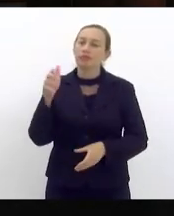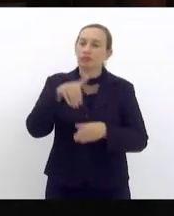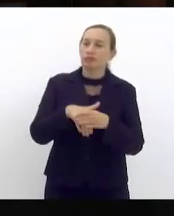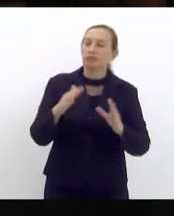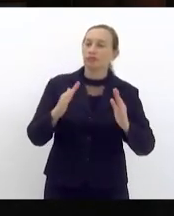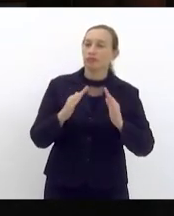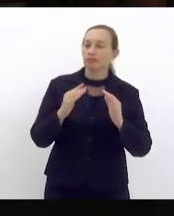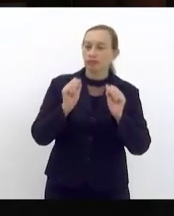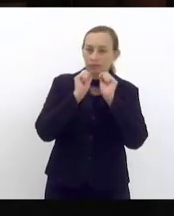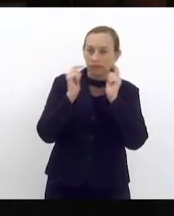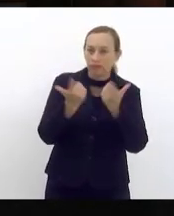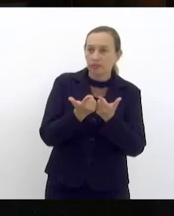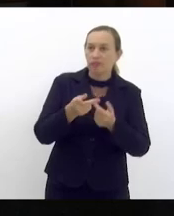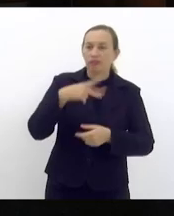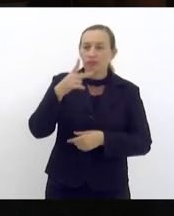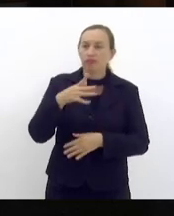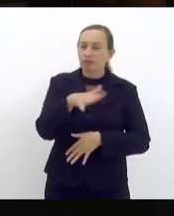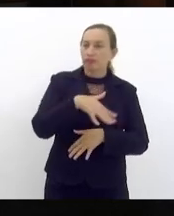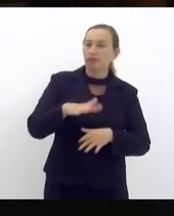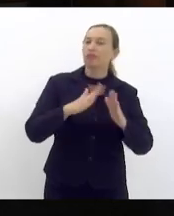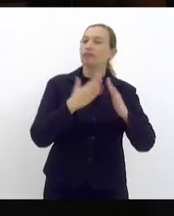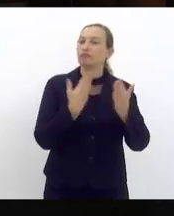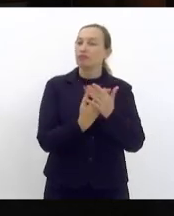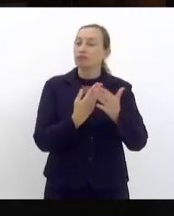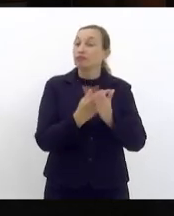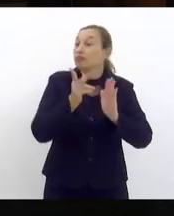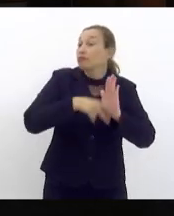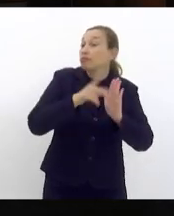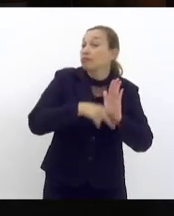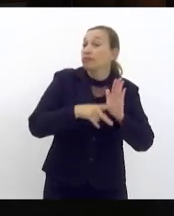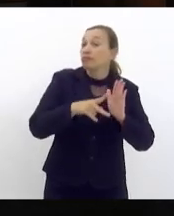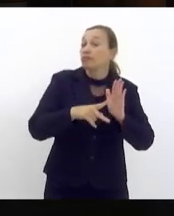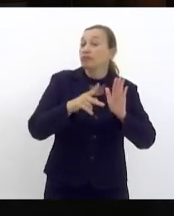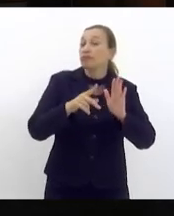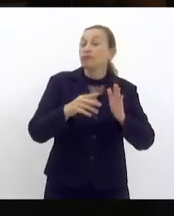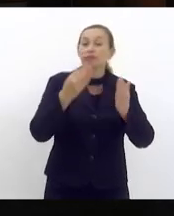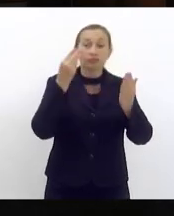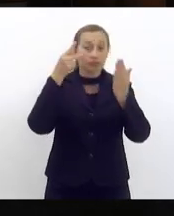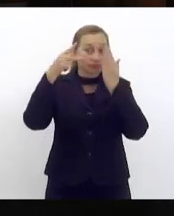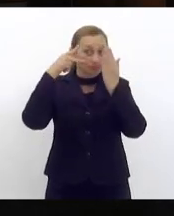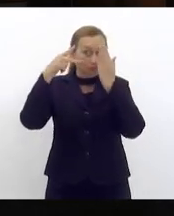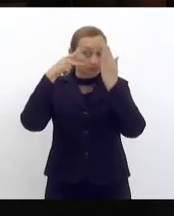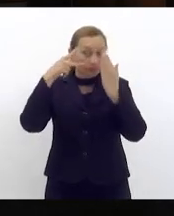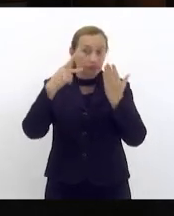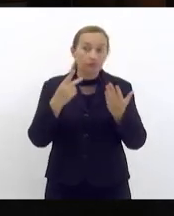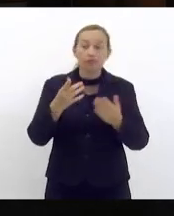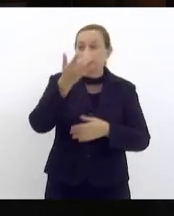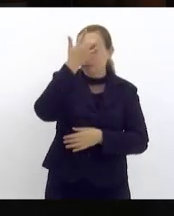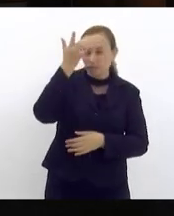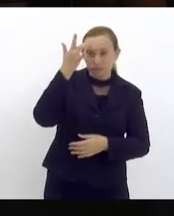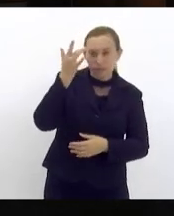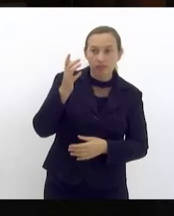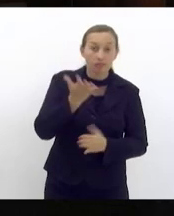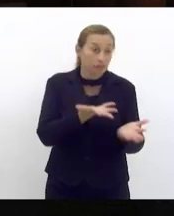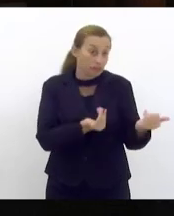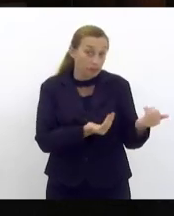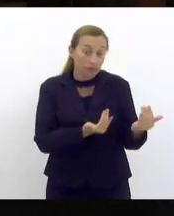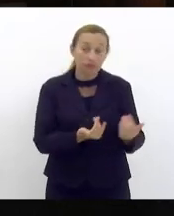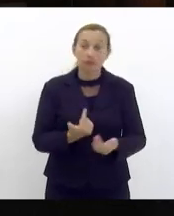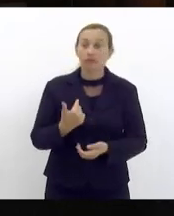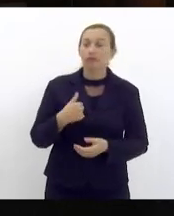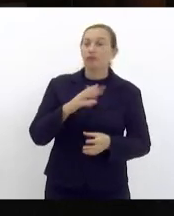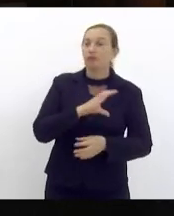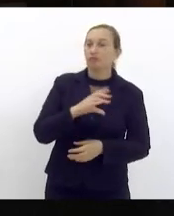quando falamos do ambiente escolar são projetos de atendimento psicossocial e da Saúde Mental desses jovens eu